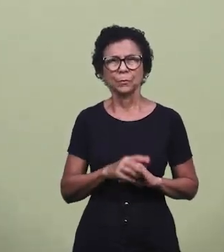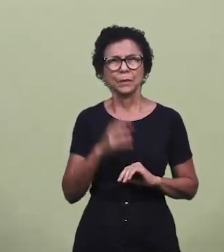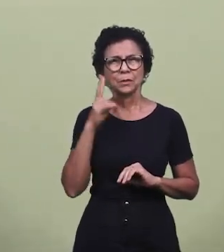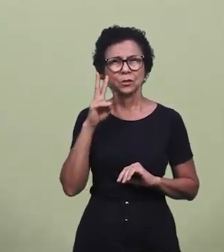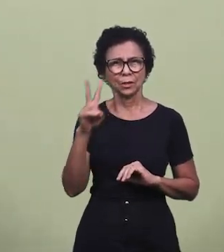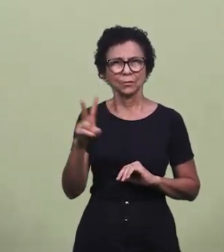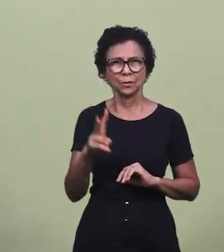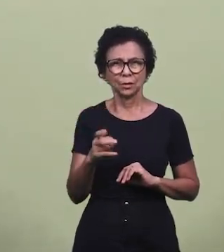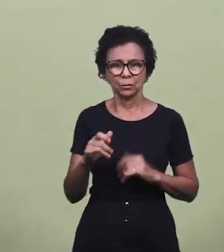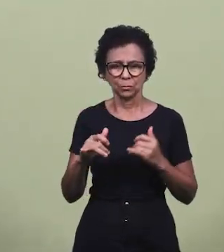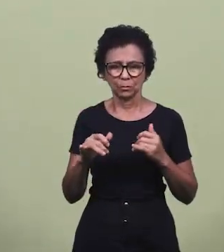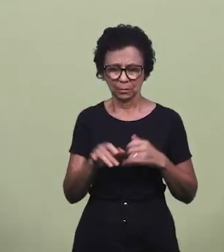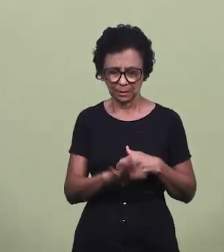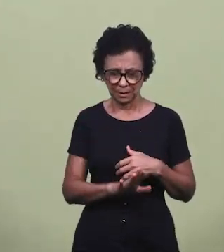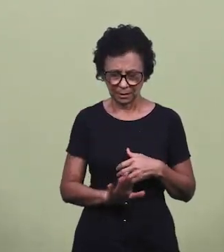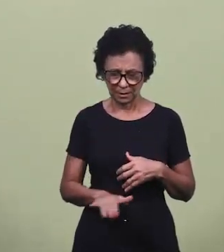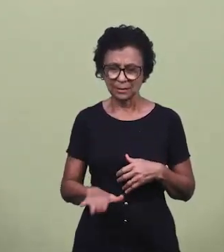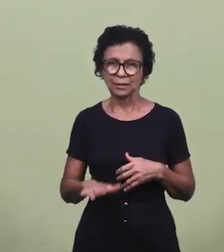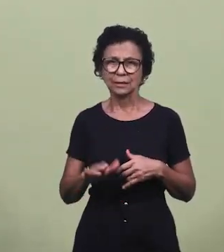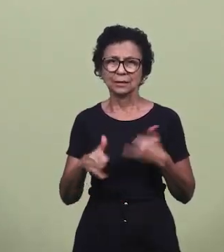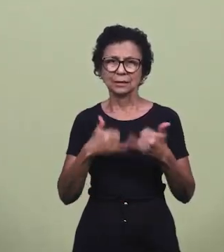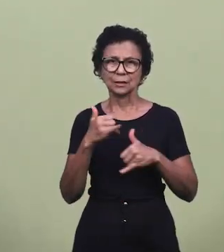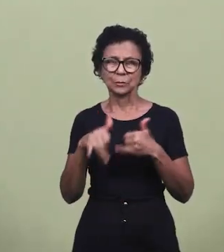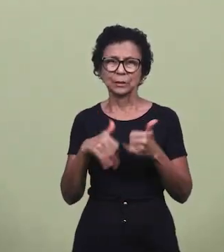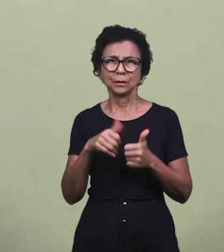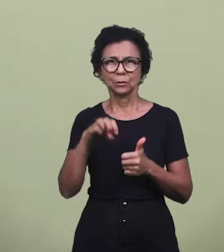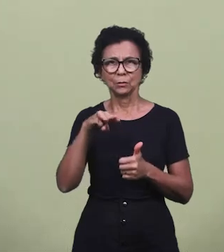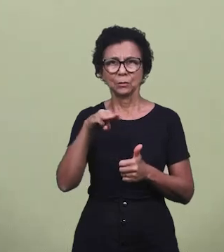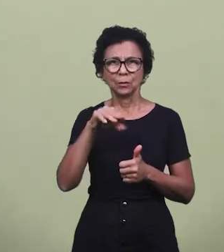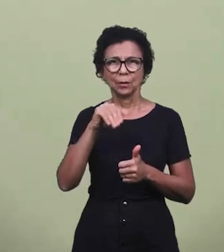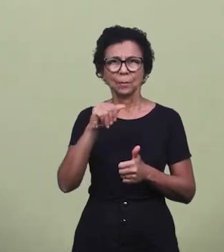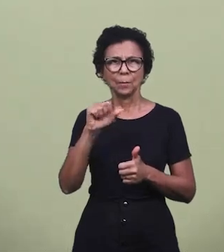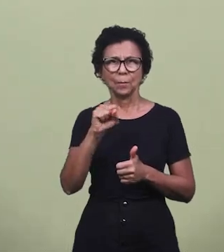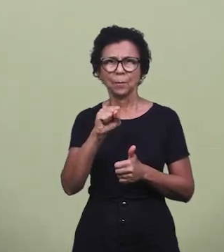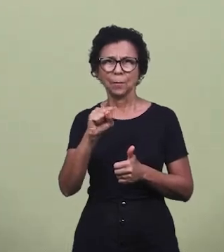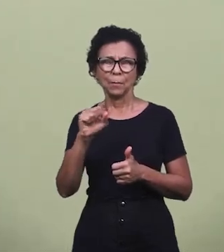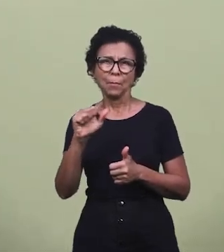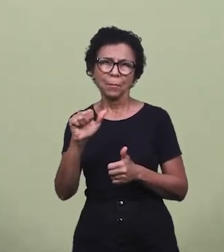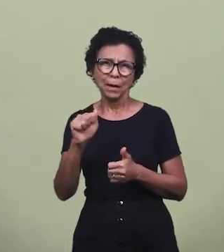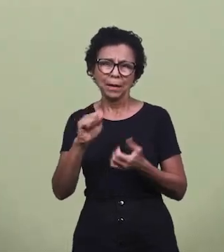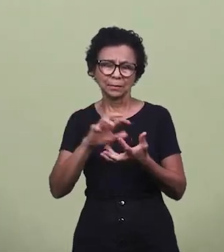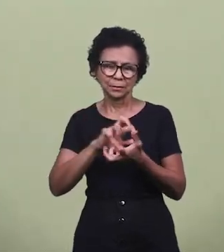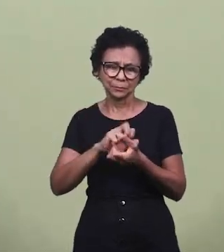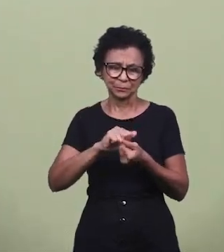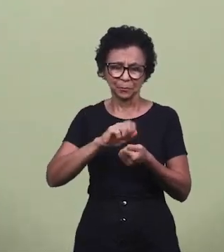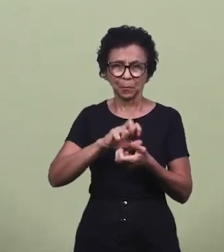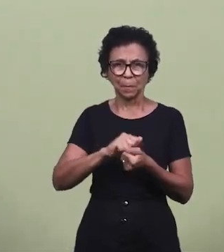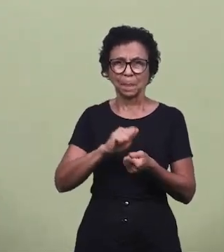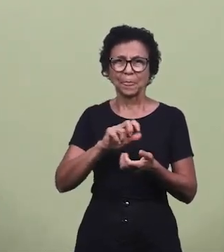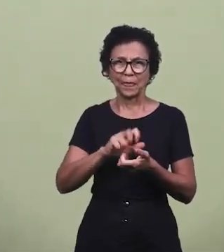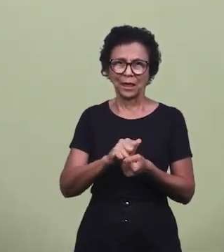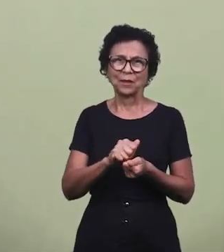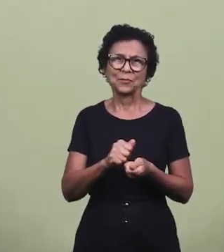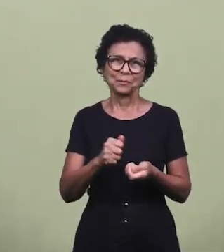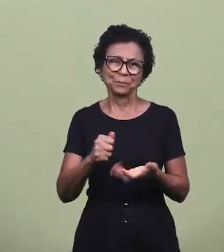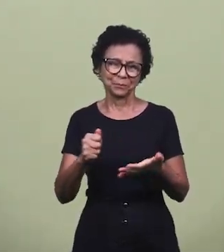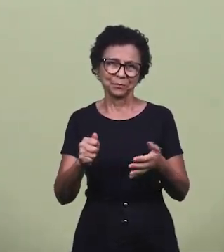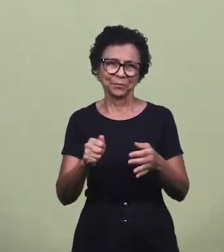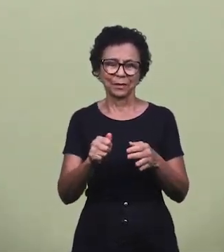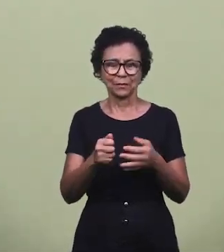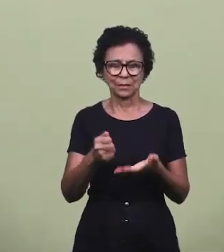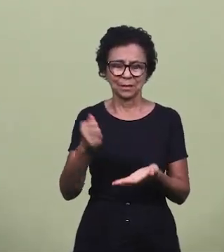massinhas que as crianças brincam, né? Aquelas massinhas, se você encosta ela numa superfície, quando você tira, ela pegou a forma